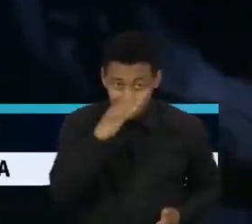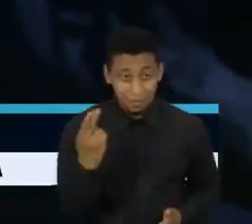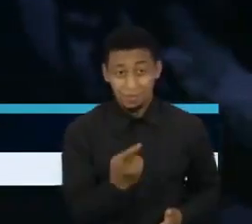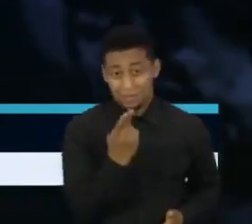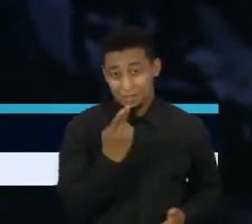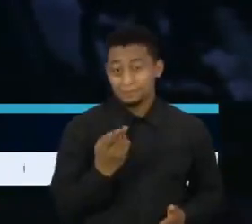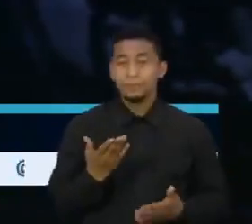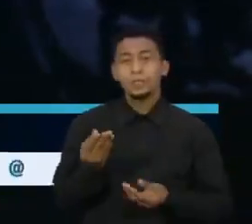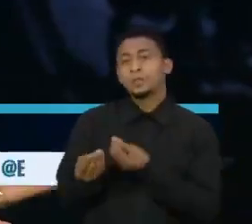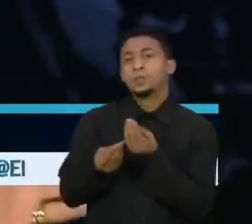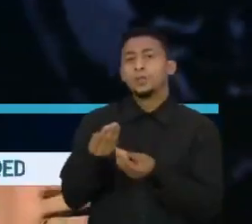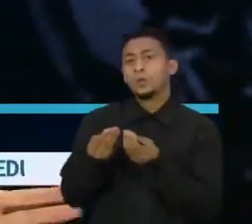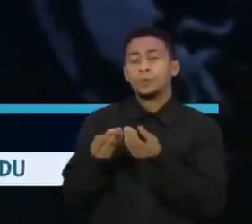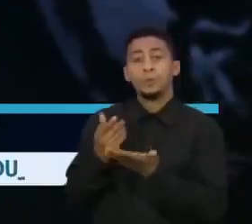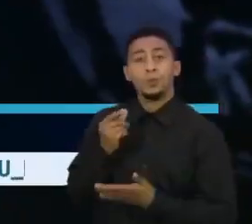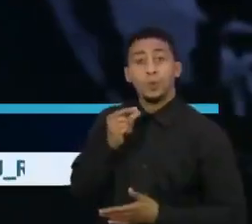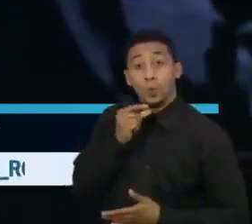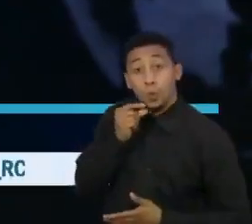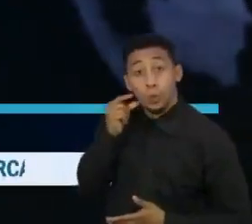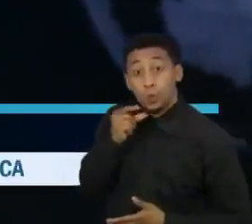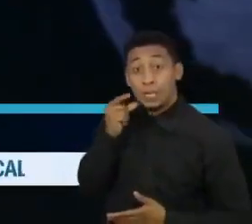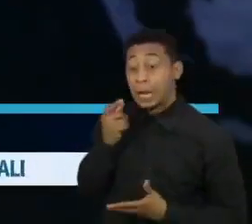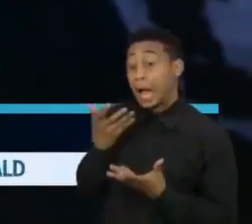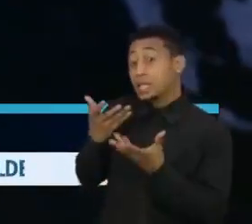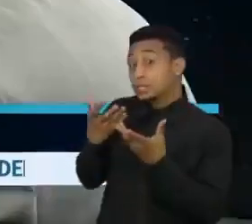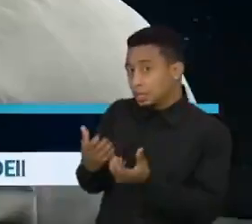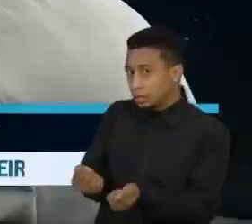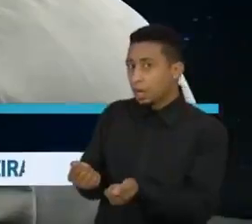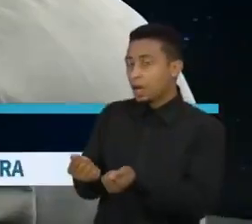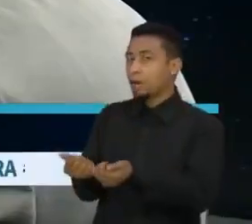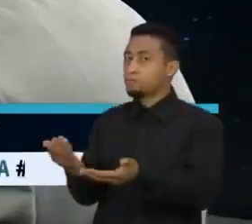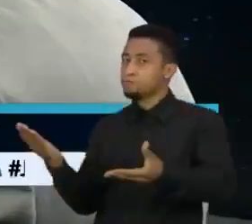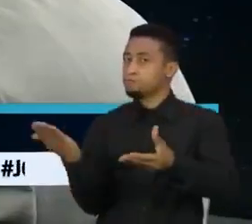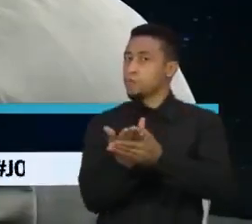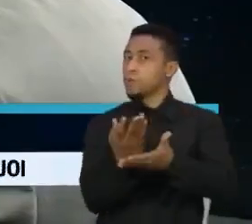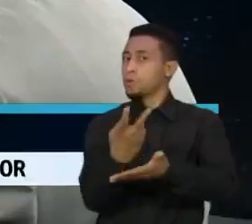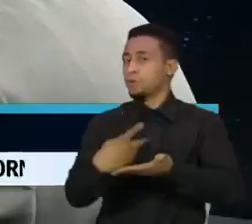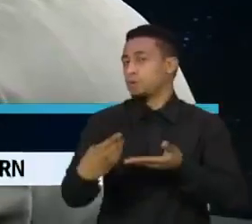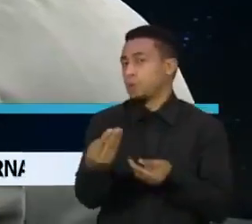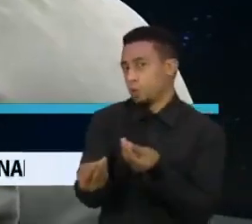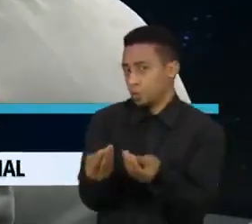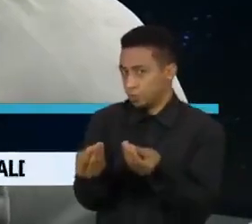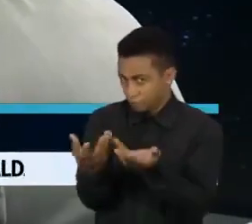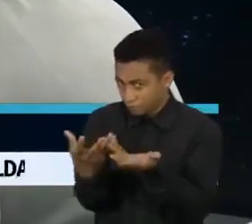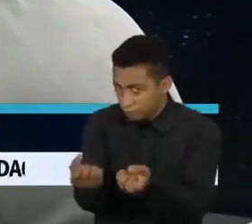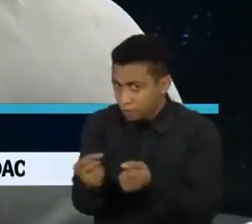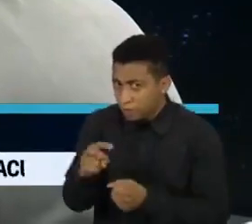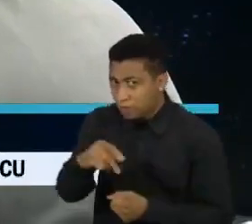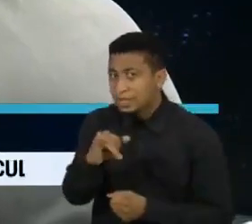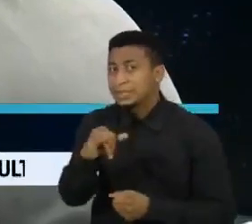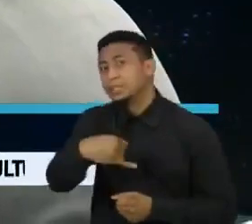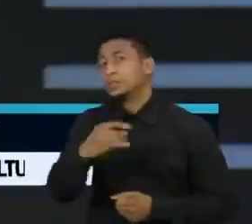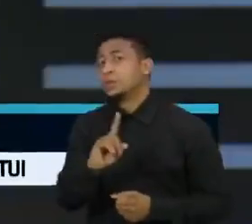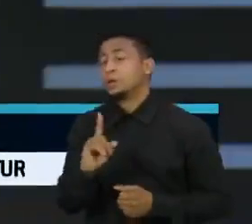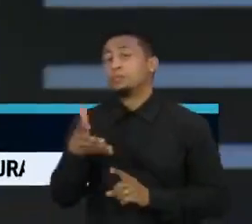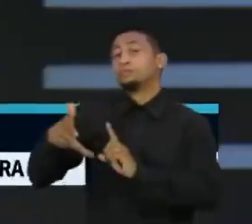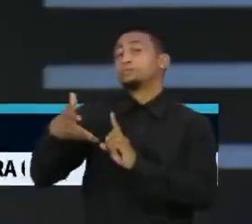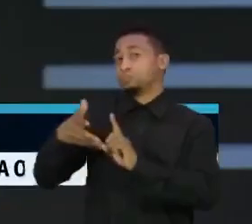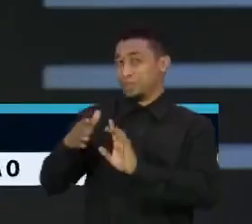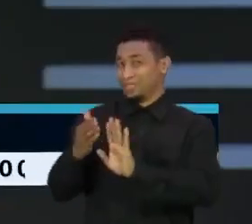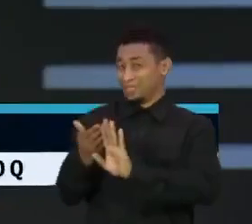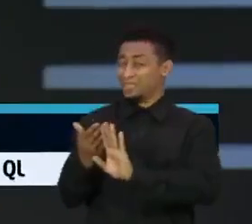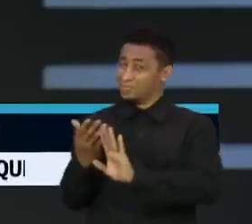do presidente da Câmara fileira ceder a toda esta pressão por impitiman você acha que o discurso ainda está muito longe da realidade